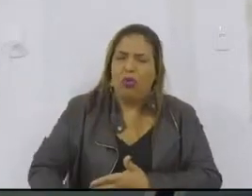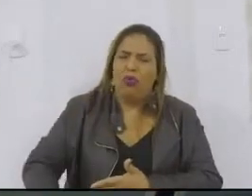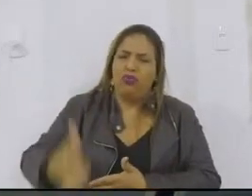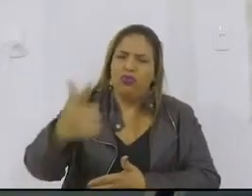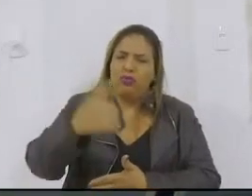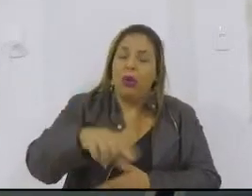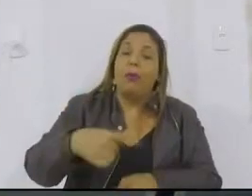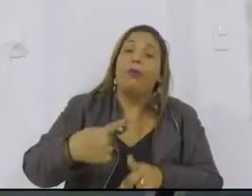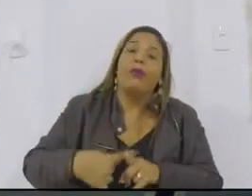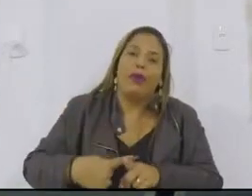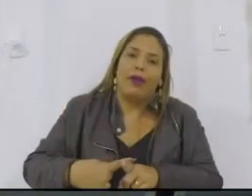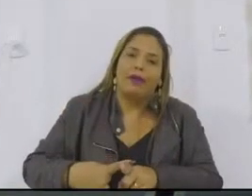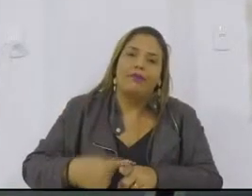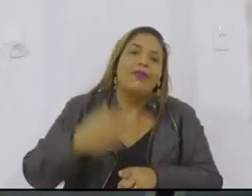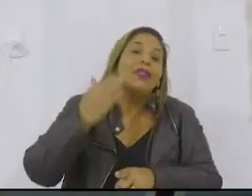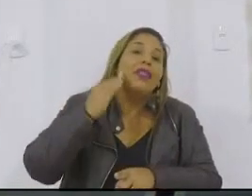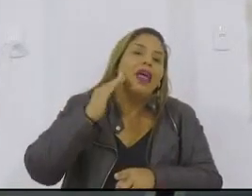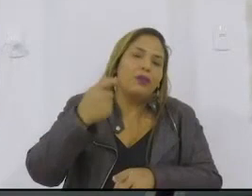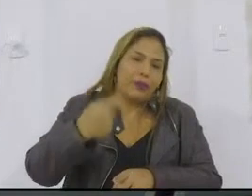a necessidade